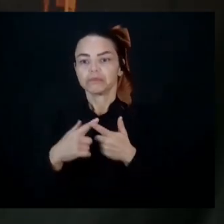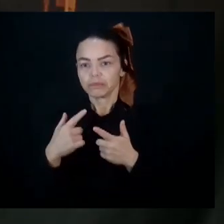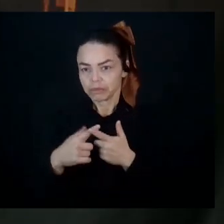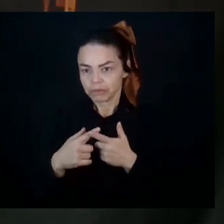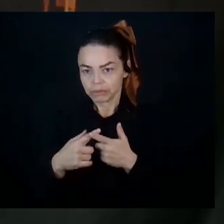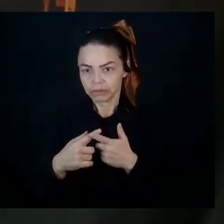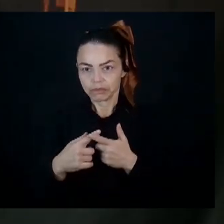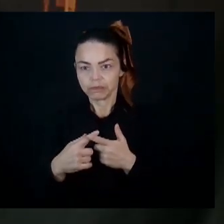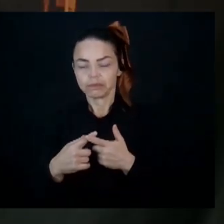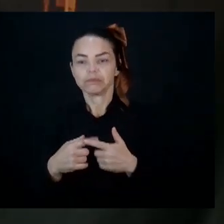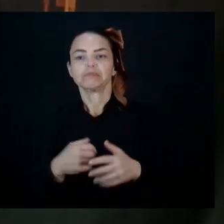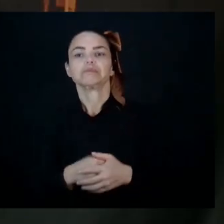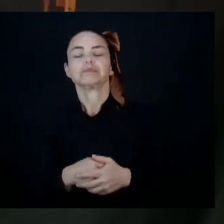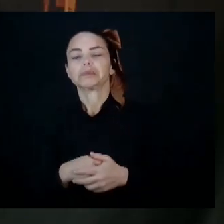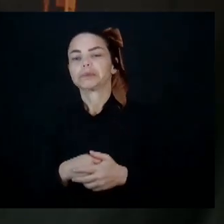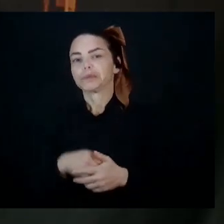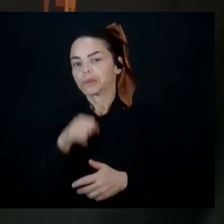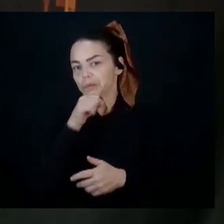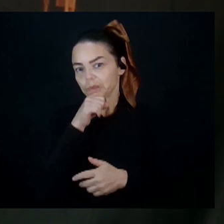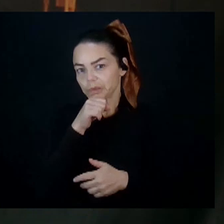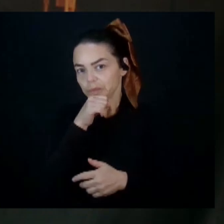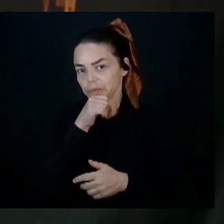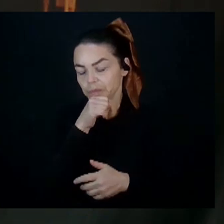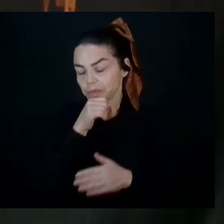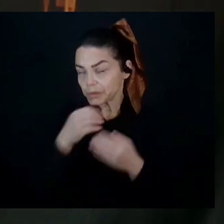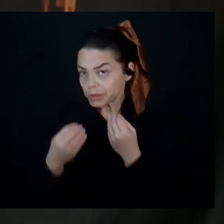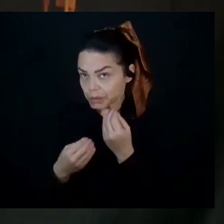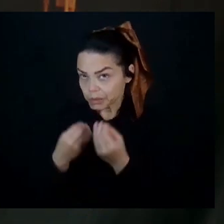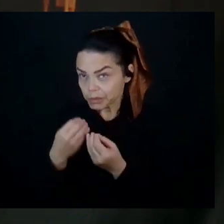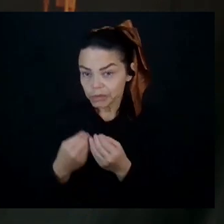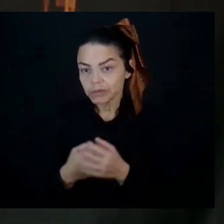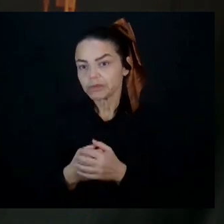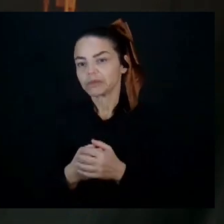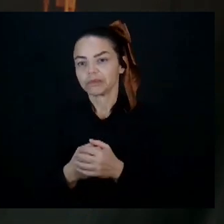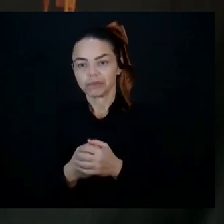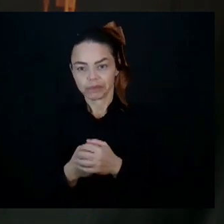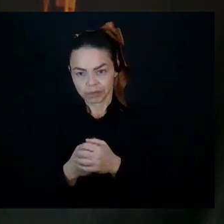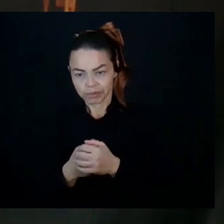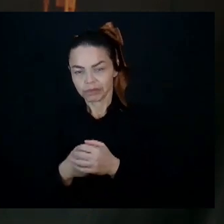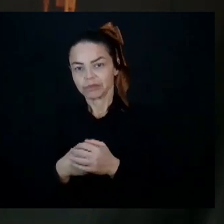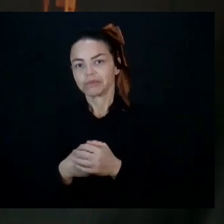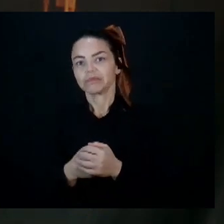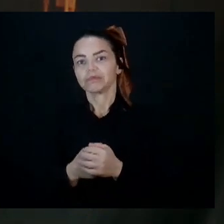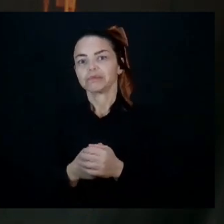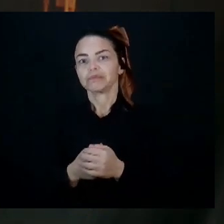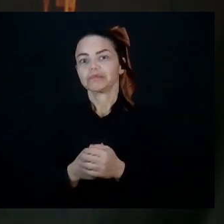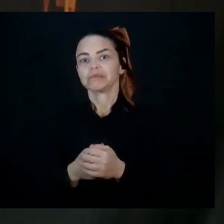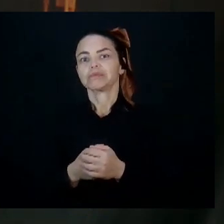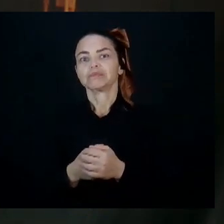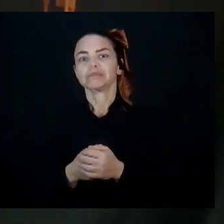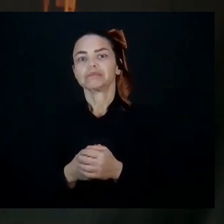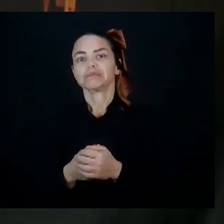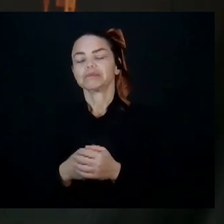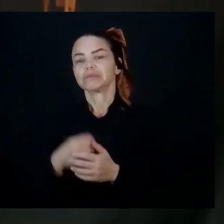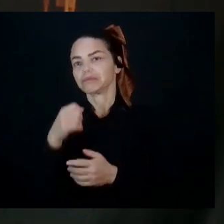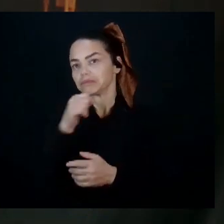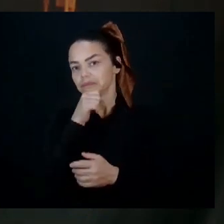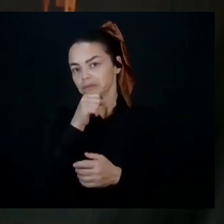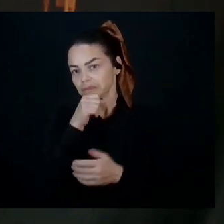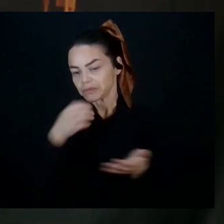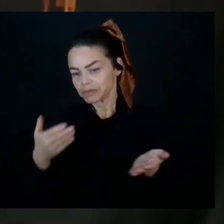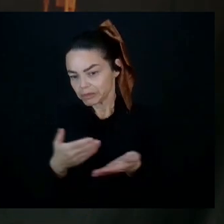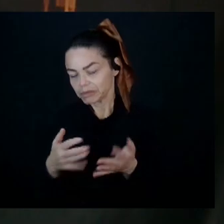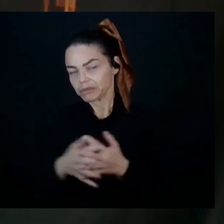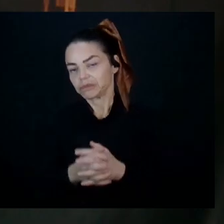também estamos envelhecendo. E aí, como será para nós quando nós estivermos na situação que a pessoa idosa está hoje, não é,